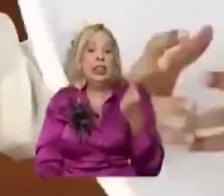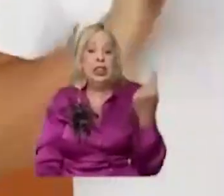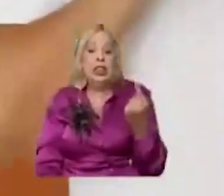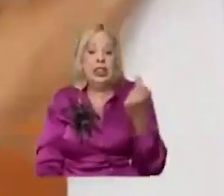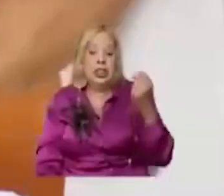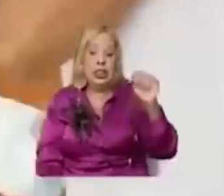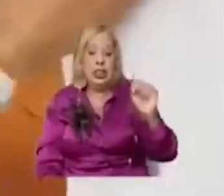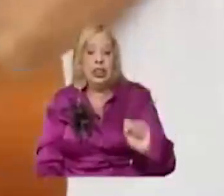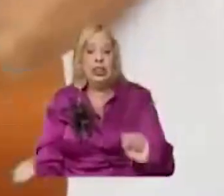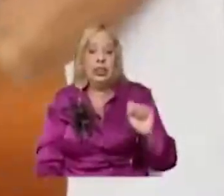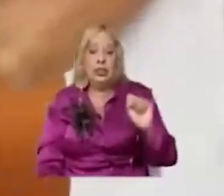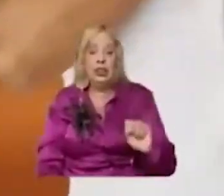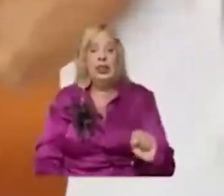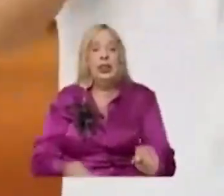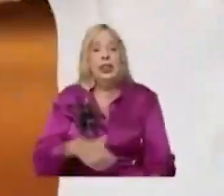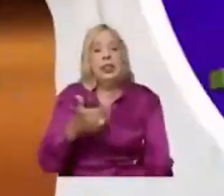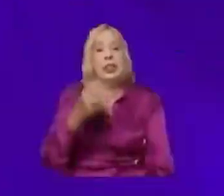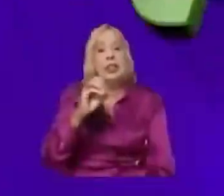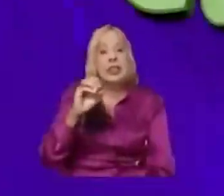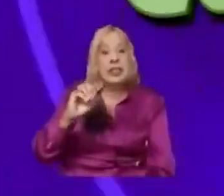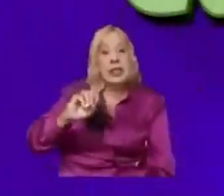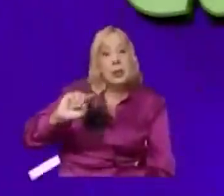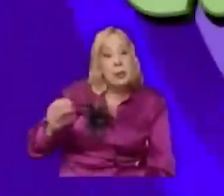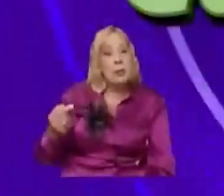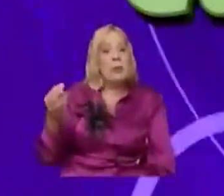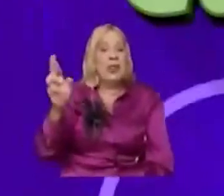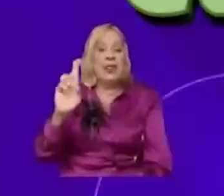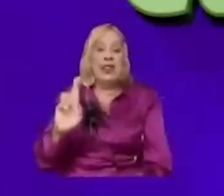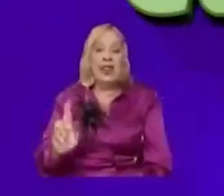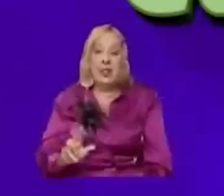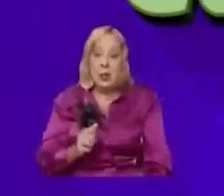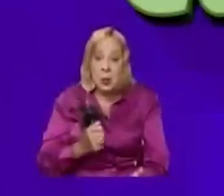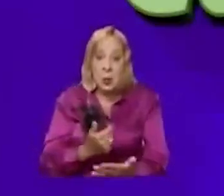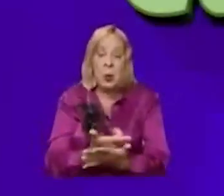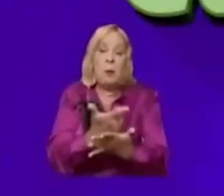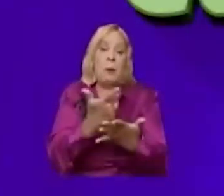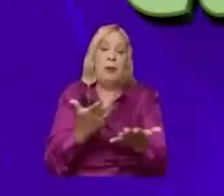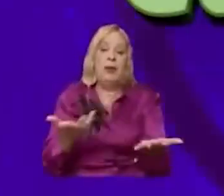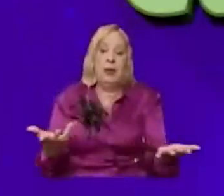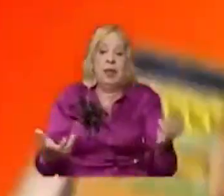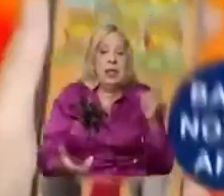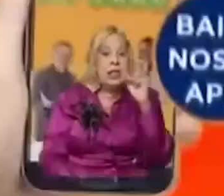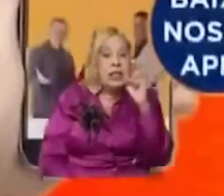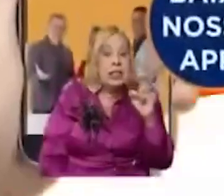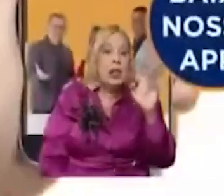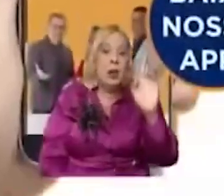4º prêmio são 100 mil reais. Corre pra comprar seu Caju Cap.